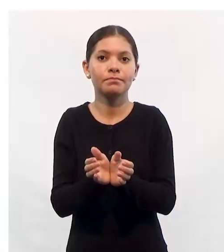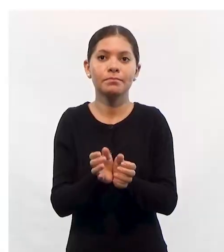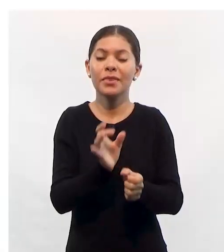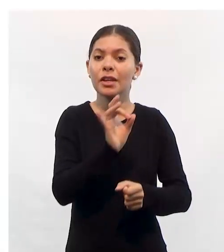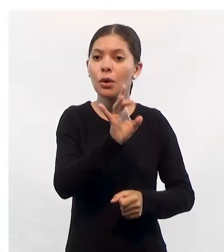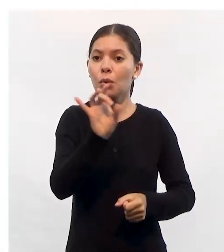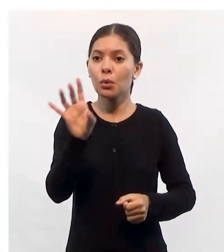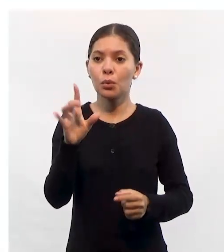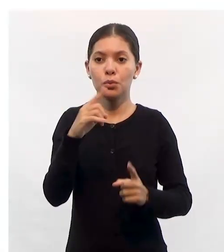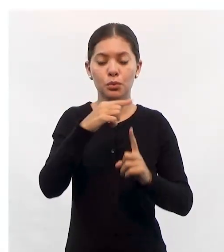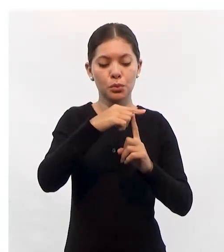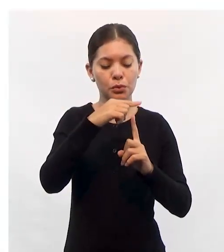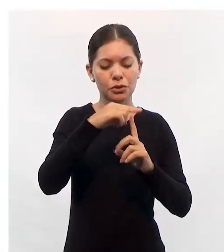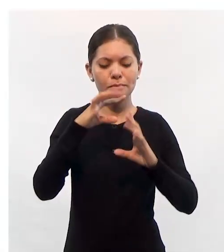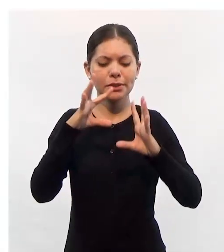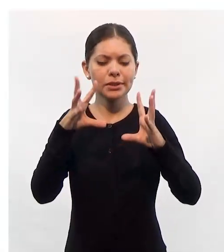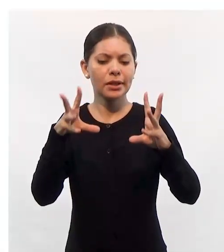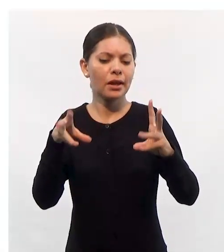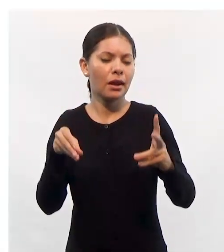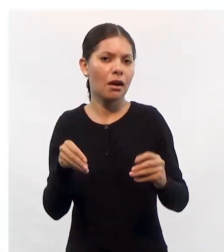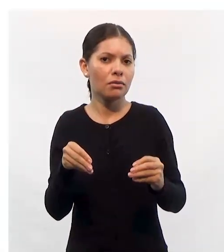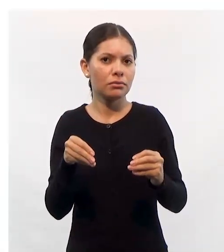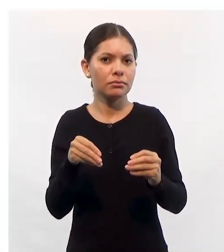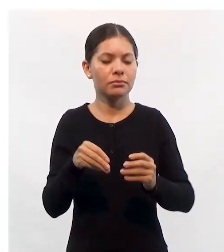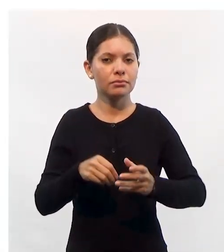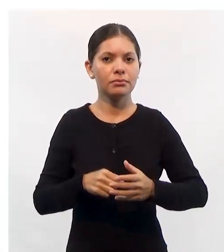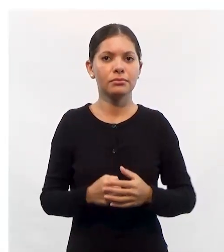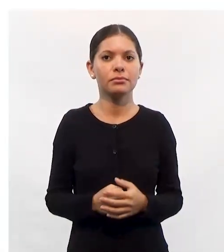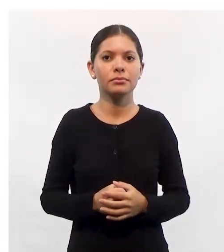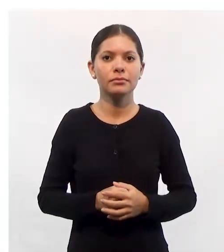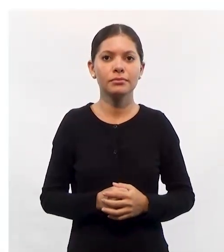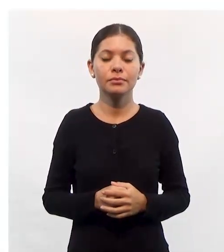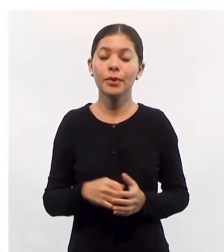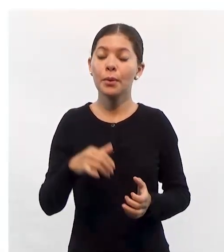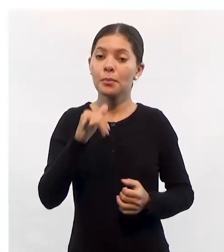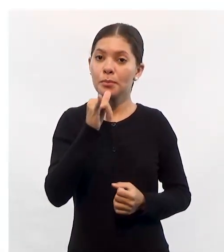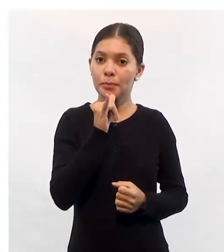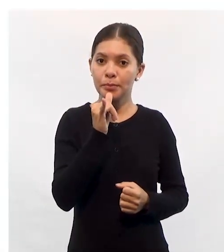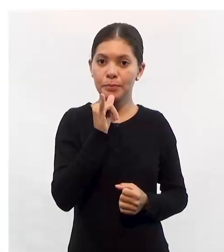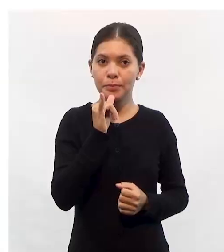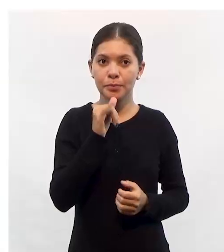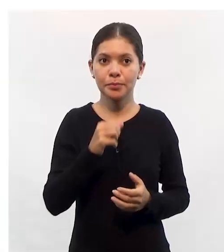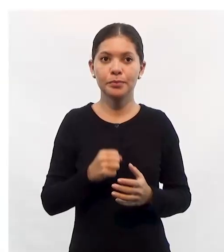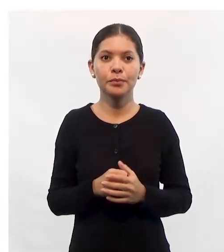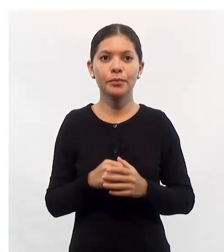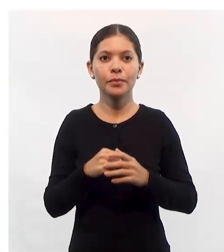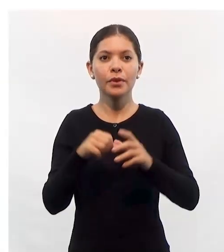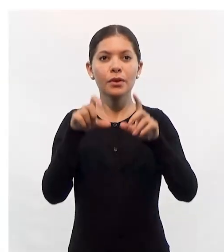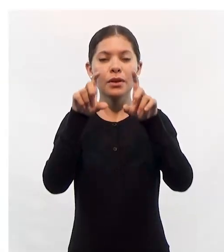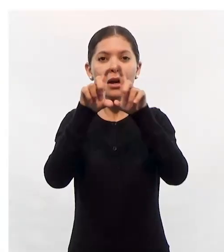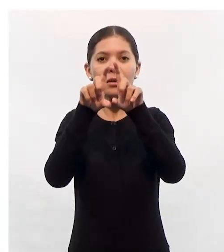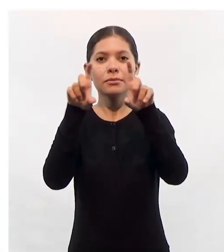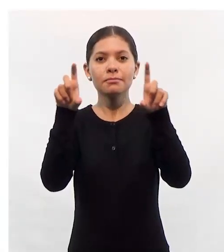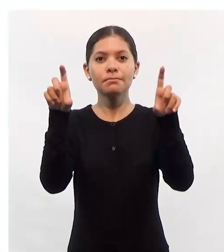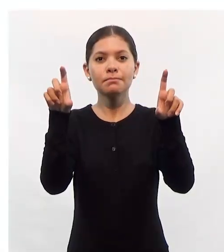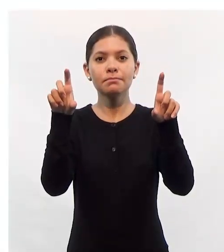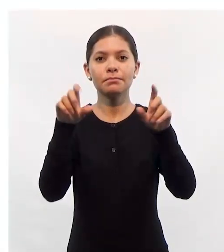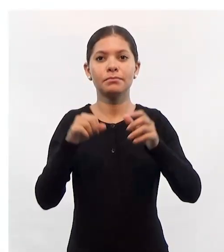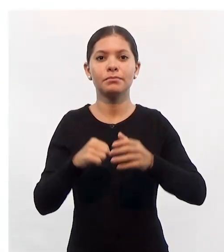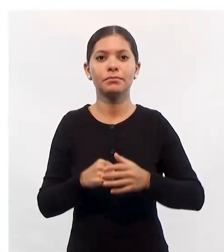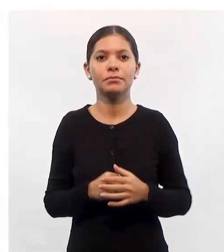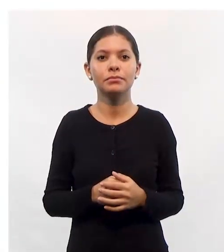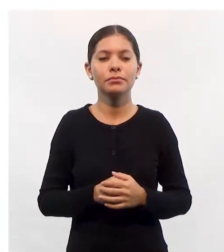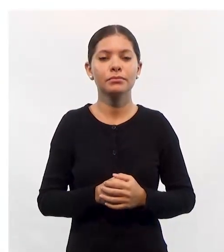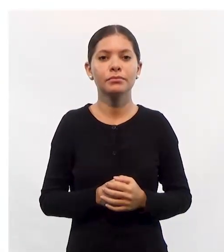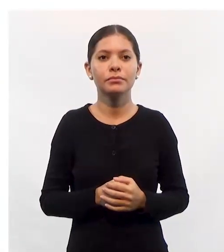funcionalmente de acordo com o tipo geral de processo de manufatura. Por exemplo, tornos em um departamento, furadeiras em